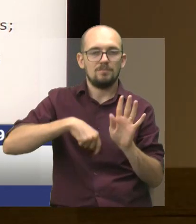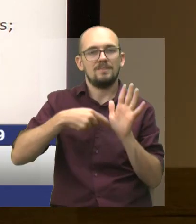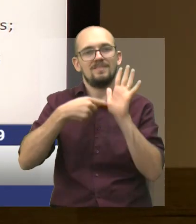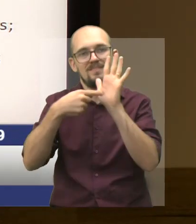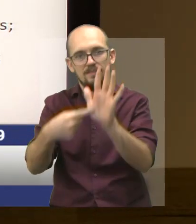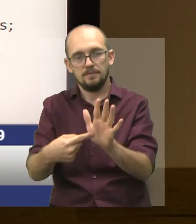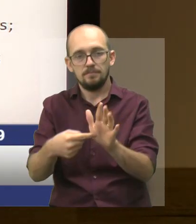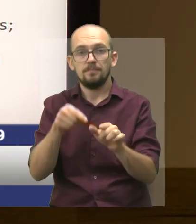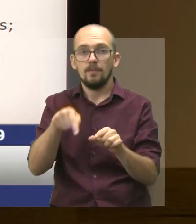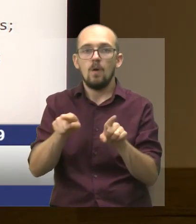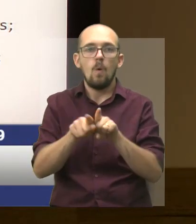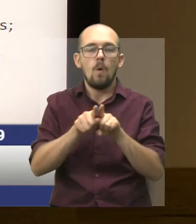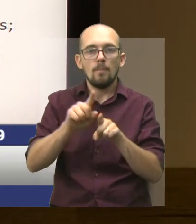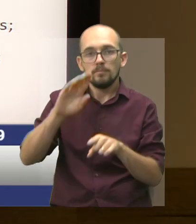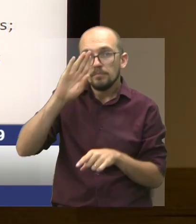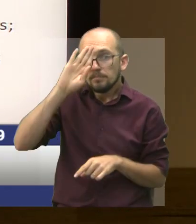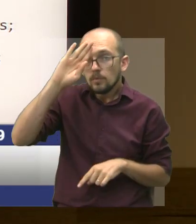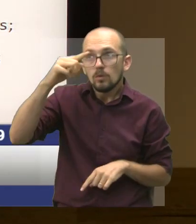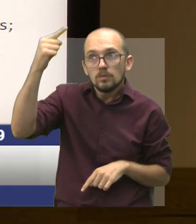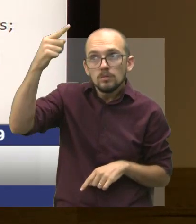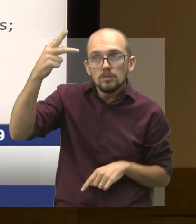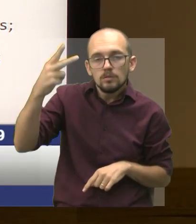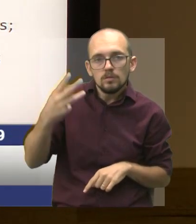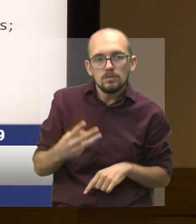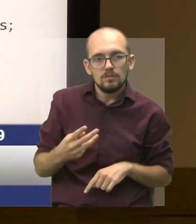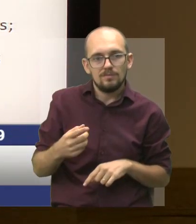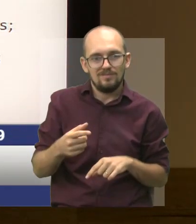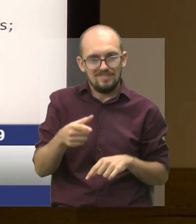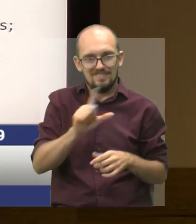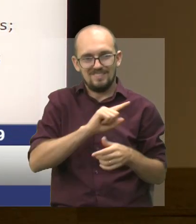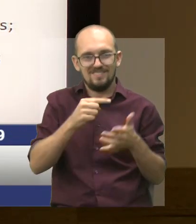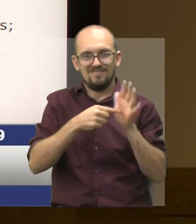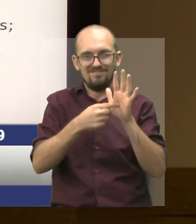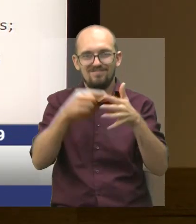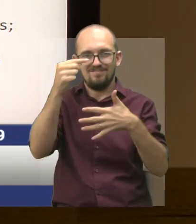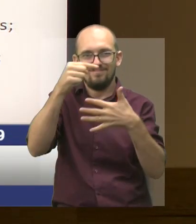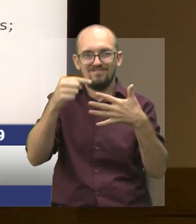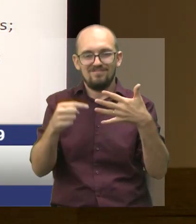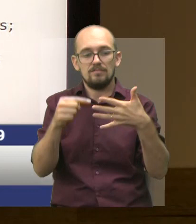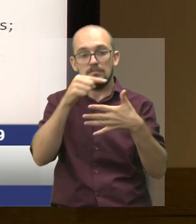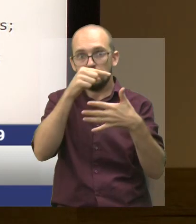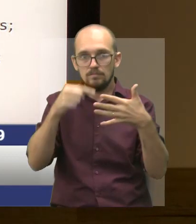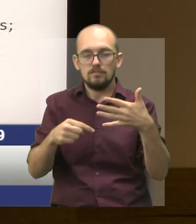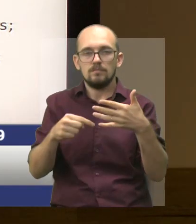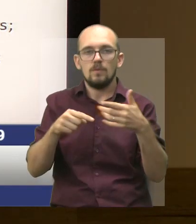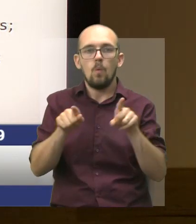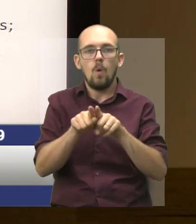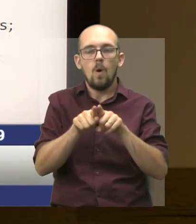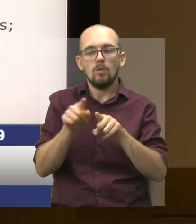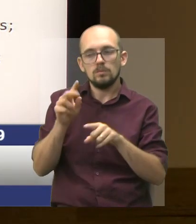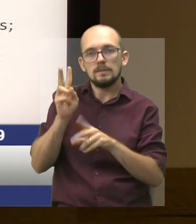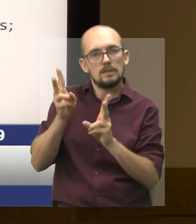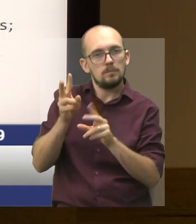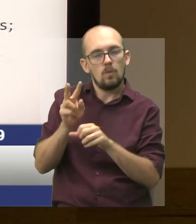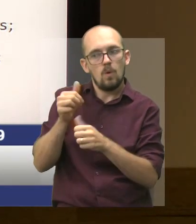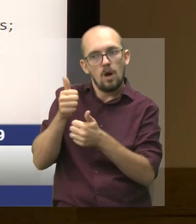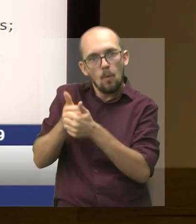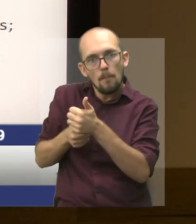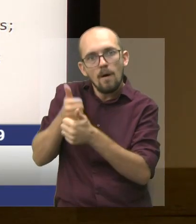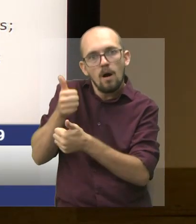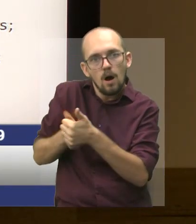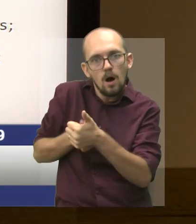essas prioridades que a gente enxerga aqui, que a gente descreve na LDO, a gente vai ter um acompanhamento